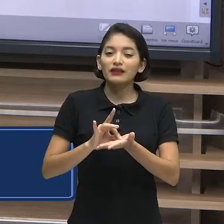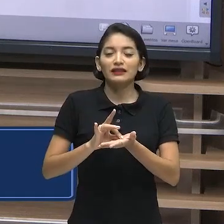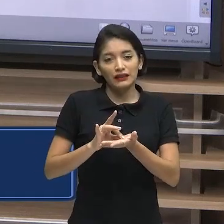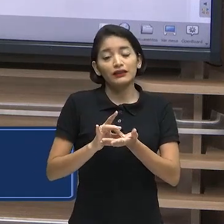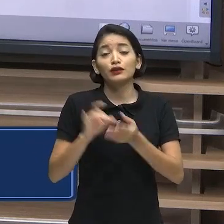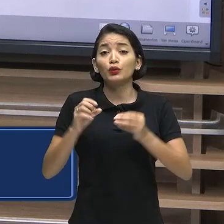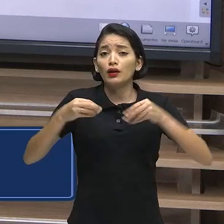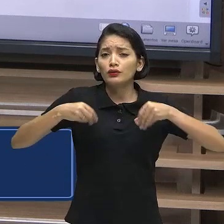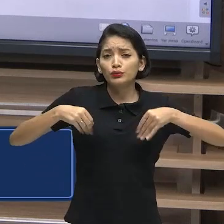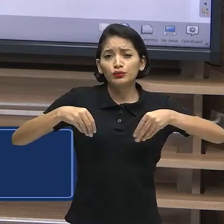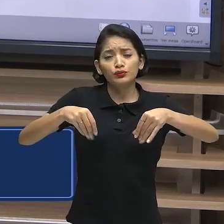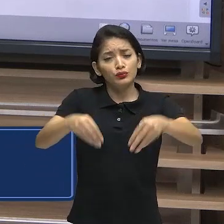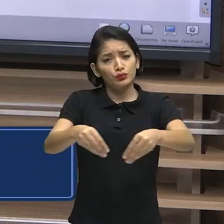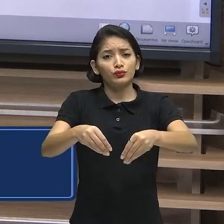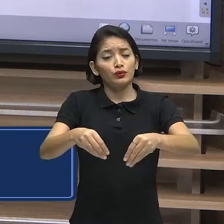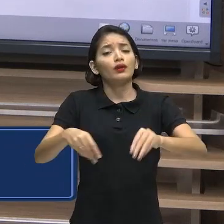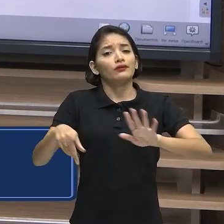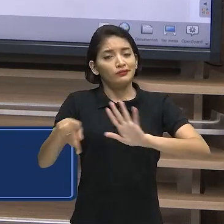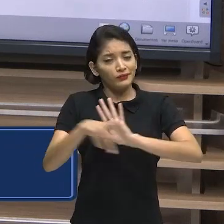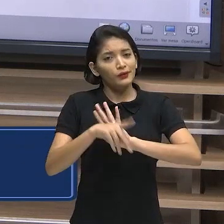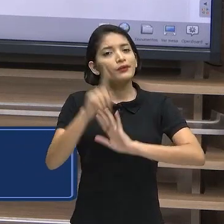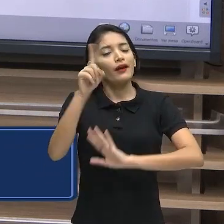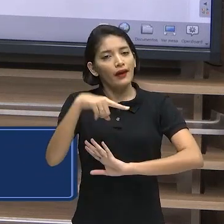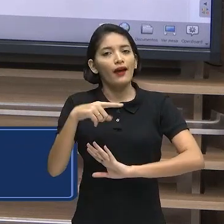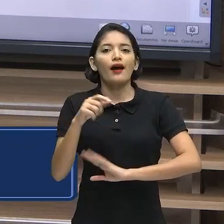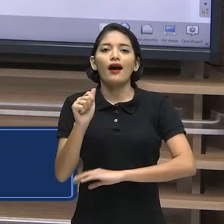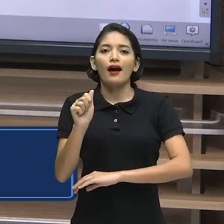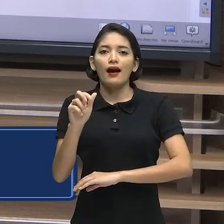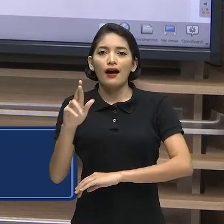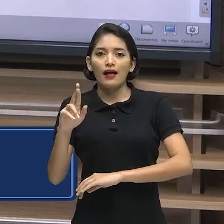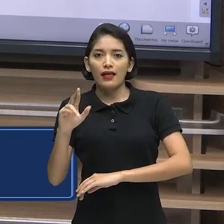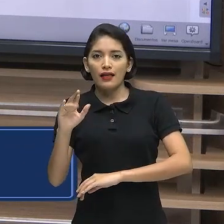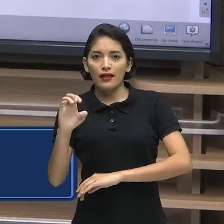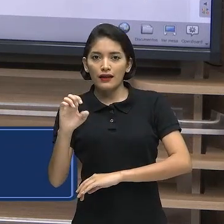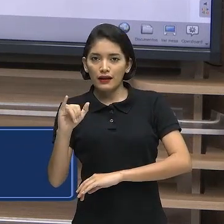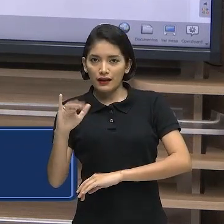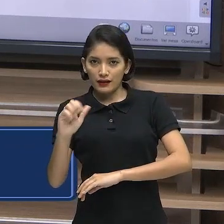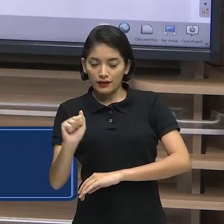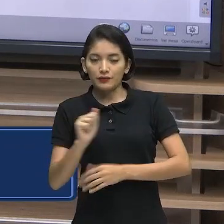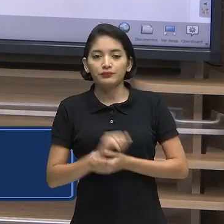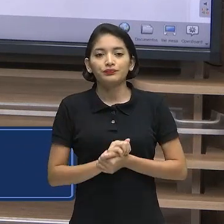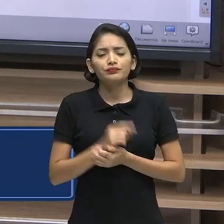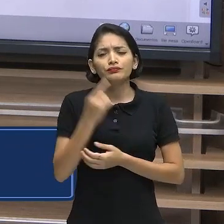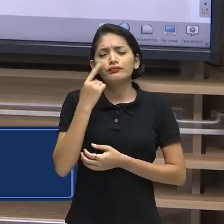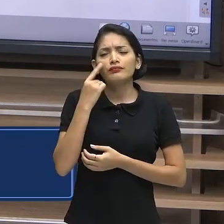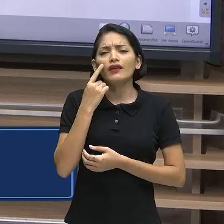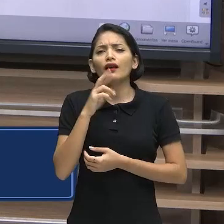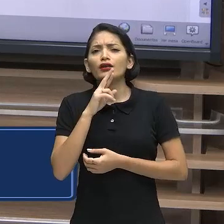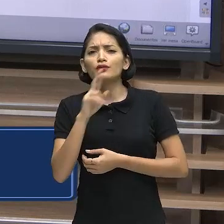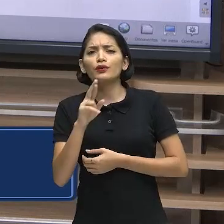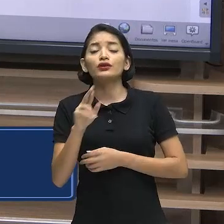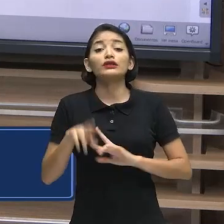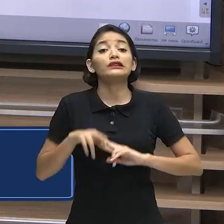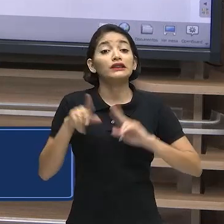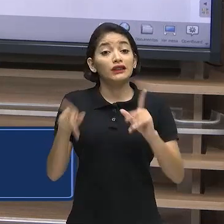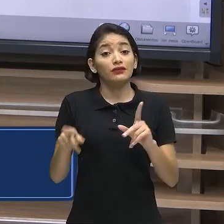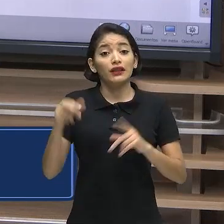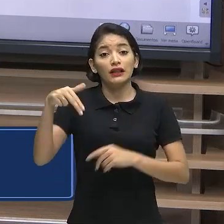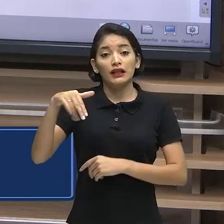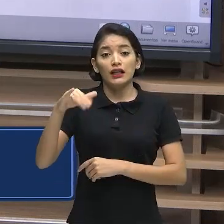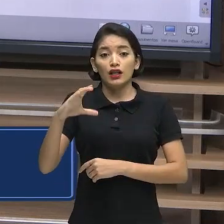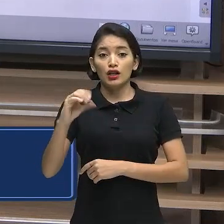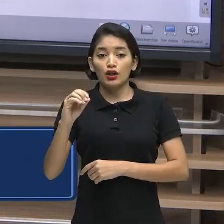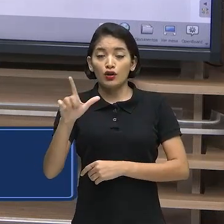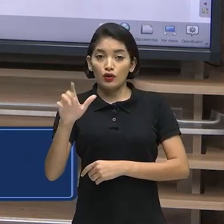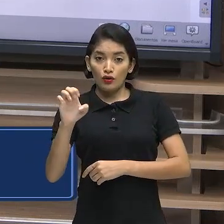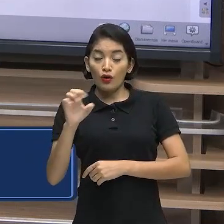que identifica essa questão é a areia. Temos uma resposta diferente, né? A gente tem aqui a Nicole, que marcou a